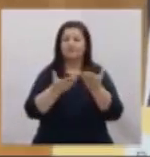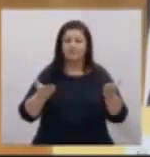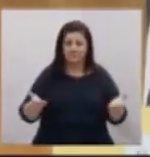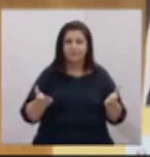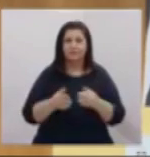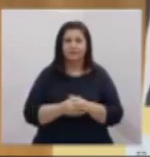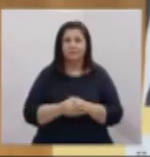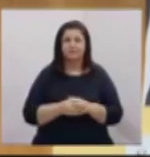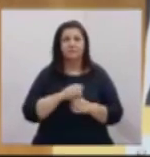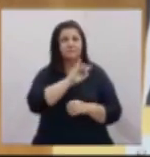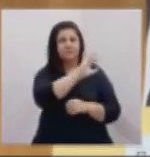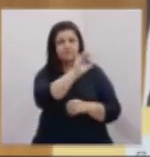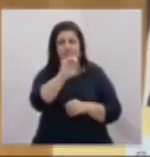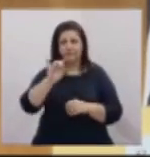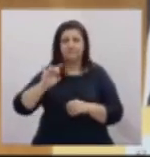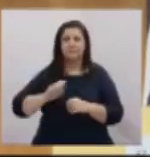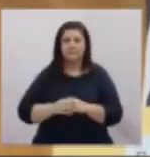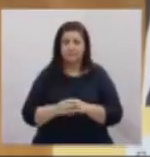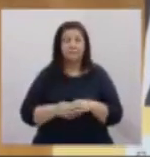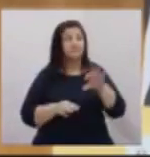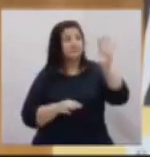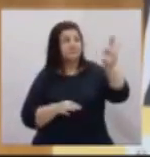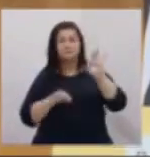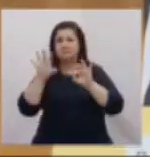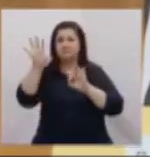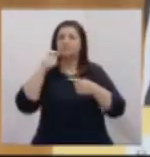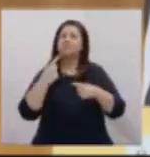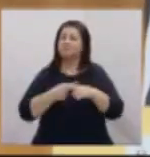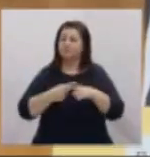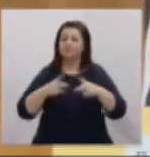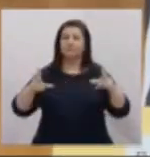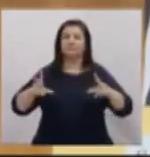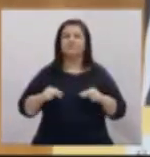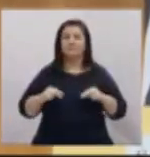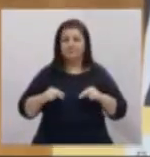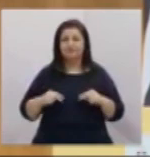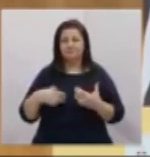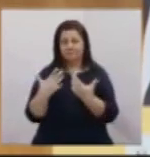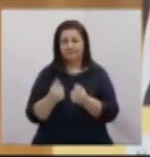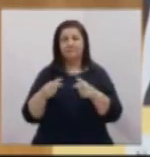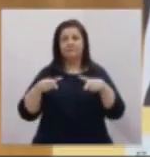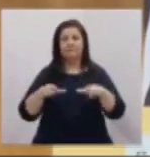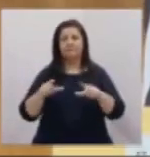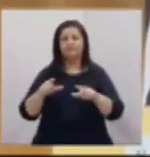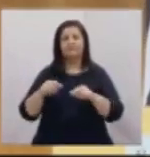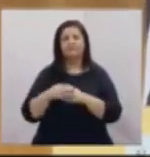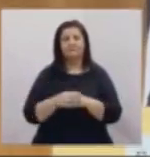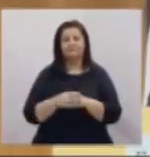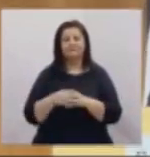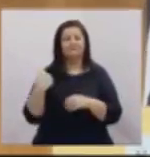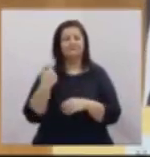de hoje. Eu acho que cada um de vocês que foram escolhidos é porque é merecedor de estar recebendo essa homenagem, e a gente só tem